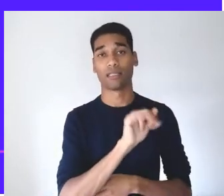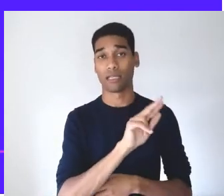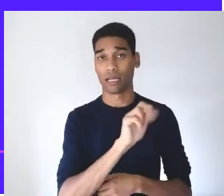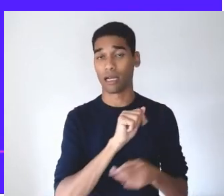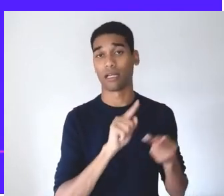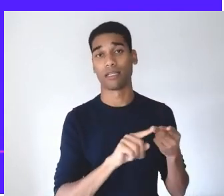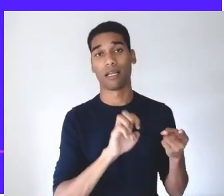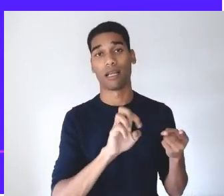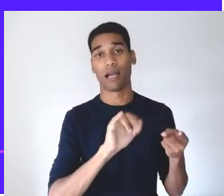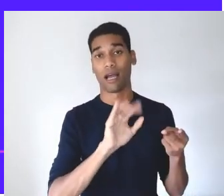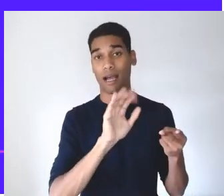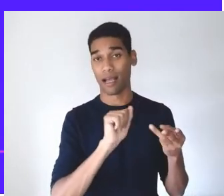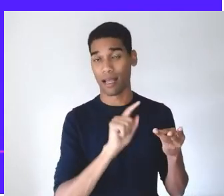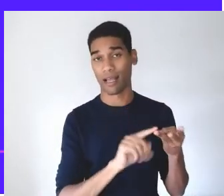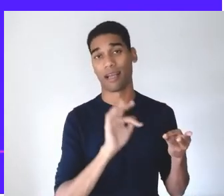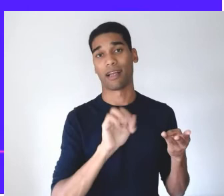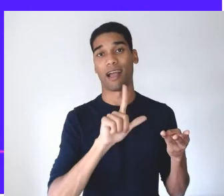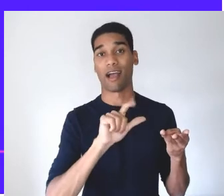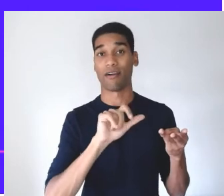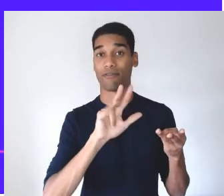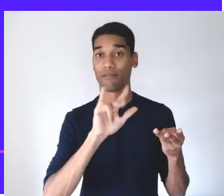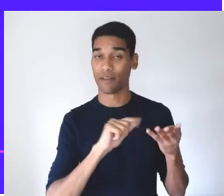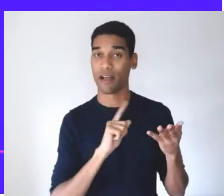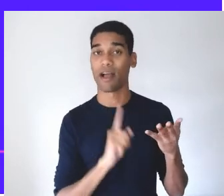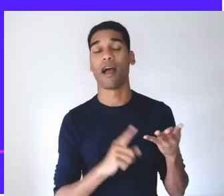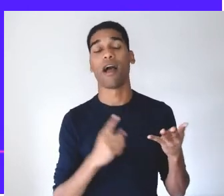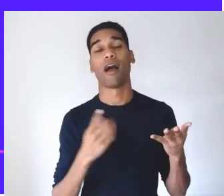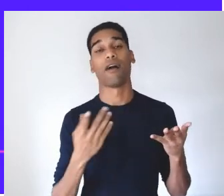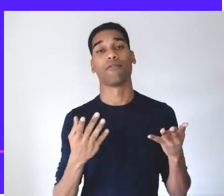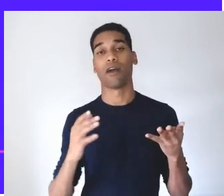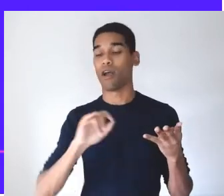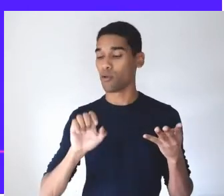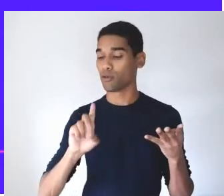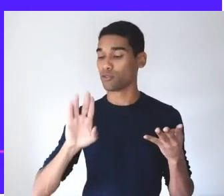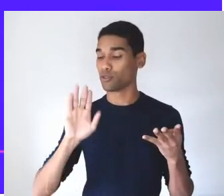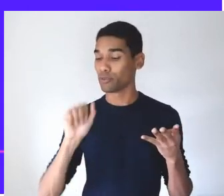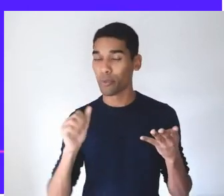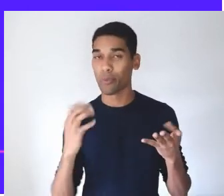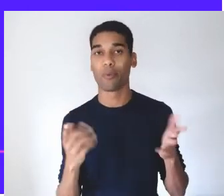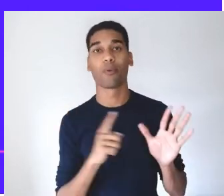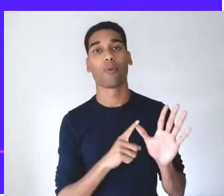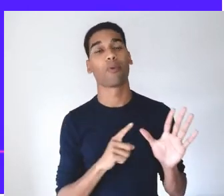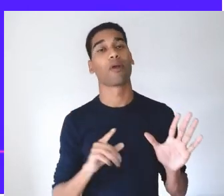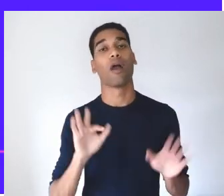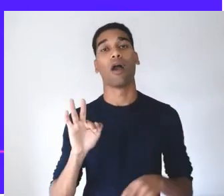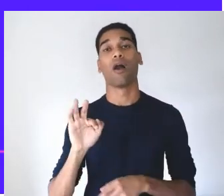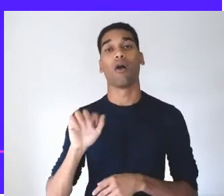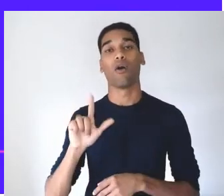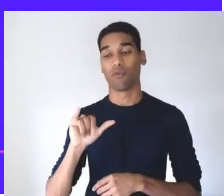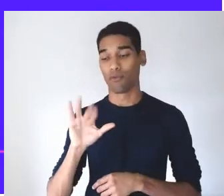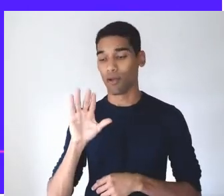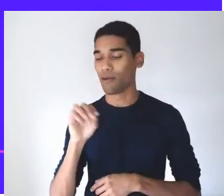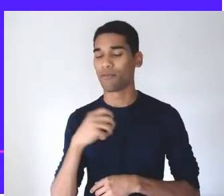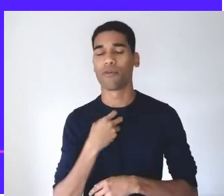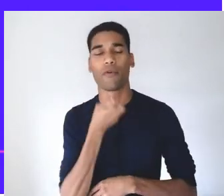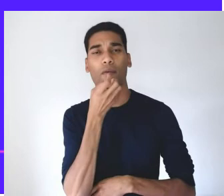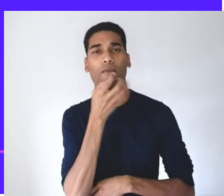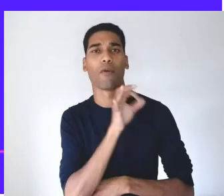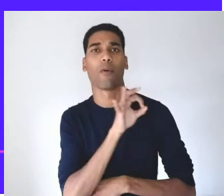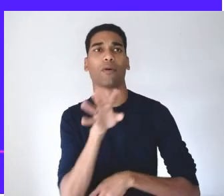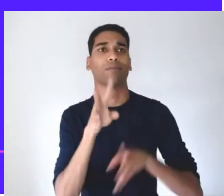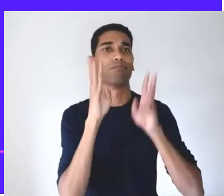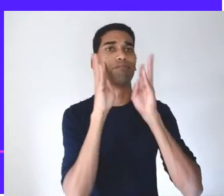Geduca, ao Fábio. Foi muito bom aqui ouvir vocês. Enfim, vamos... É interessante, né? Assim,